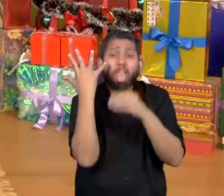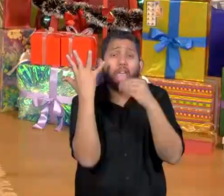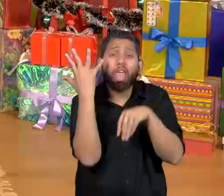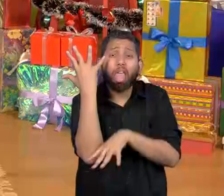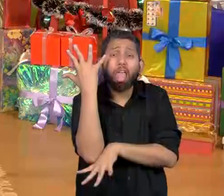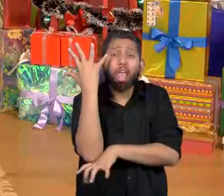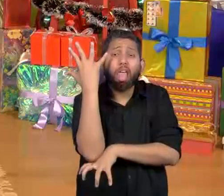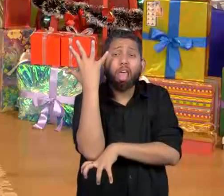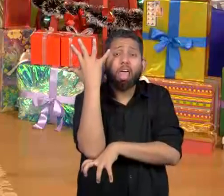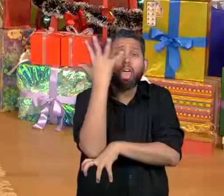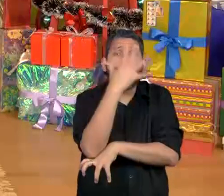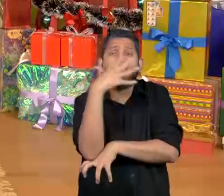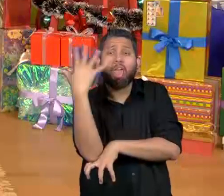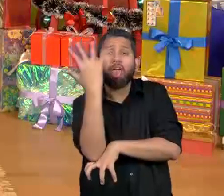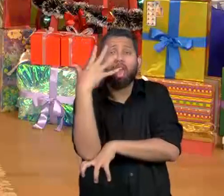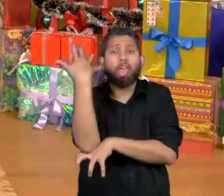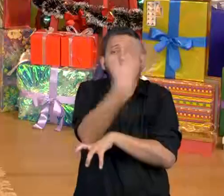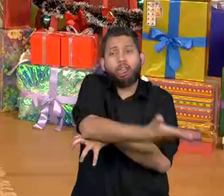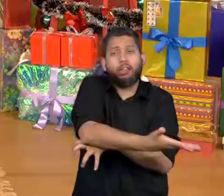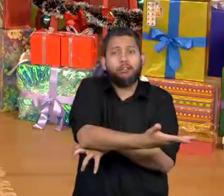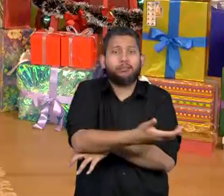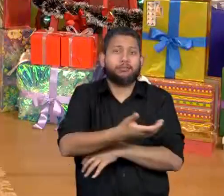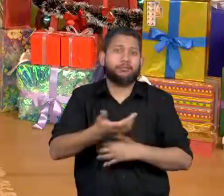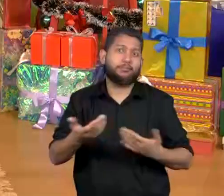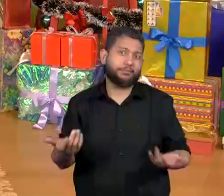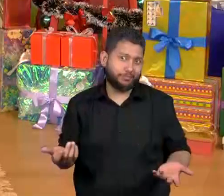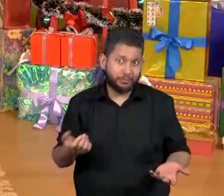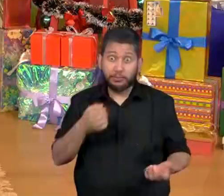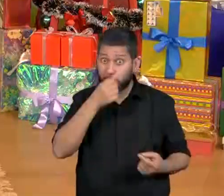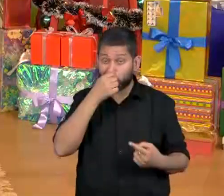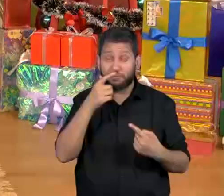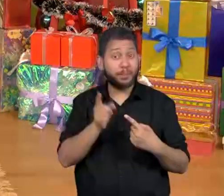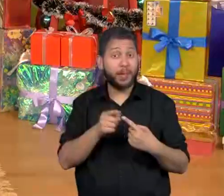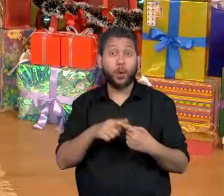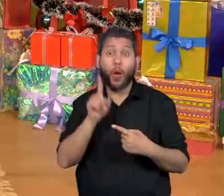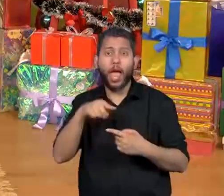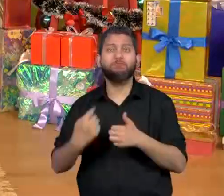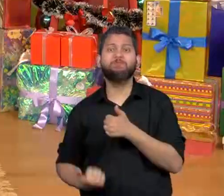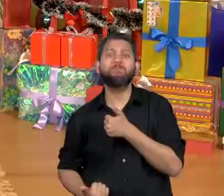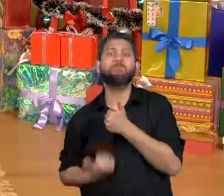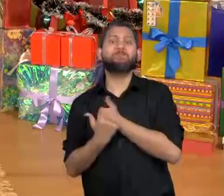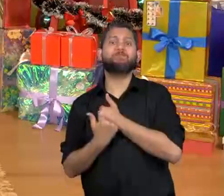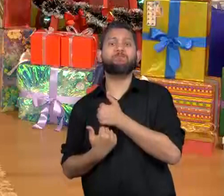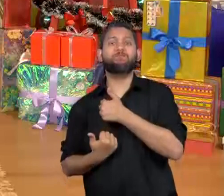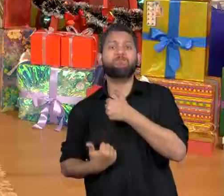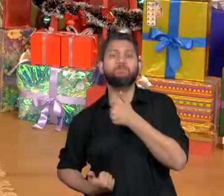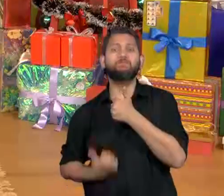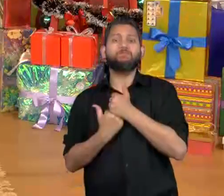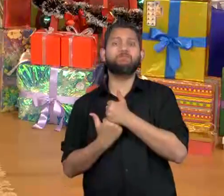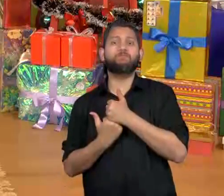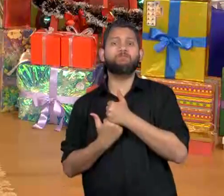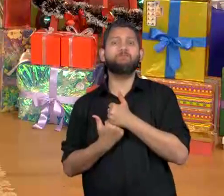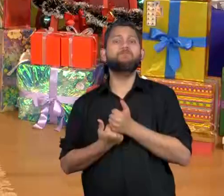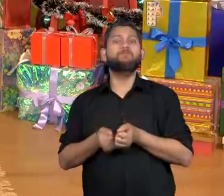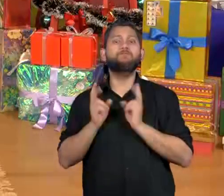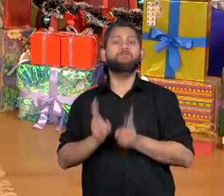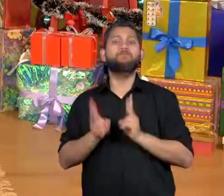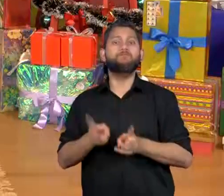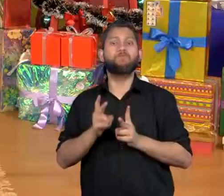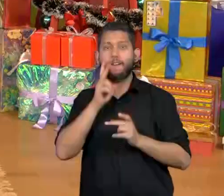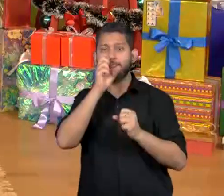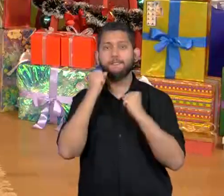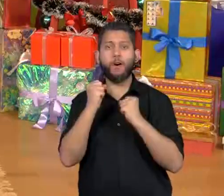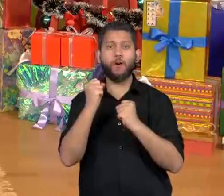essa sustentação, não é? Das plantas aí, dos vegetais que estão ali, que fazem parte daquela